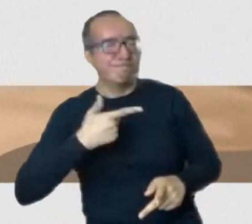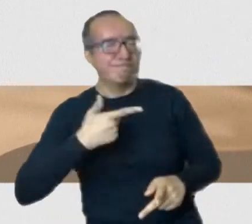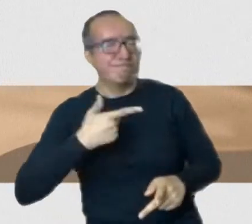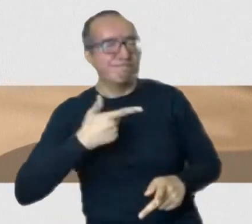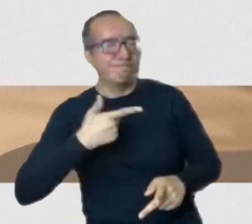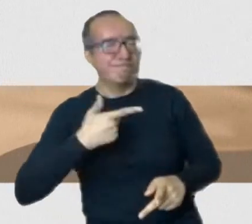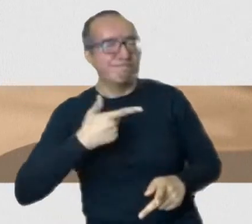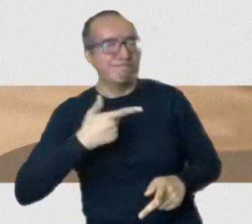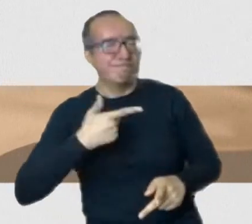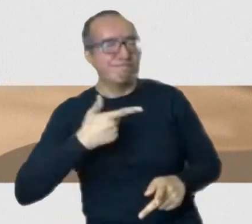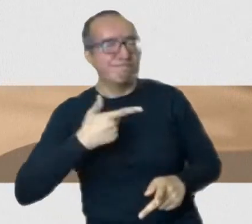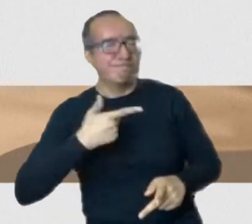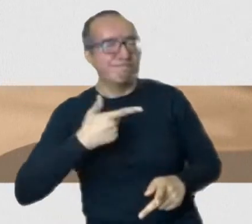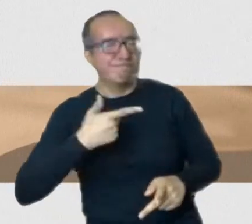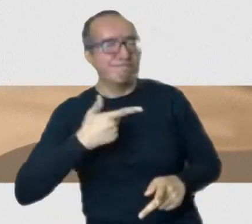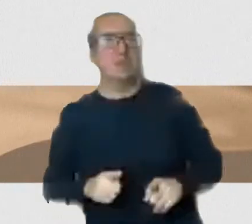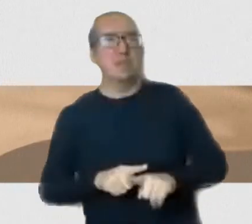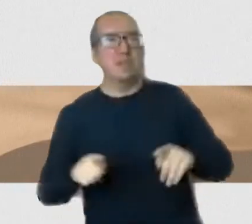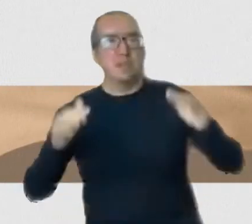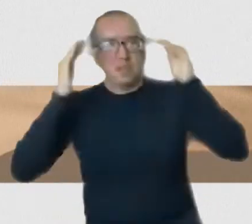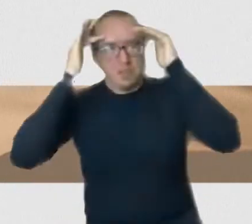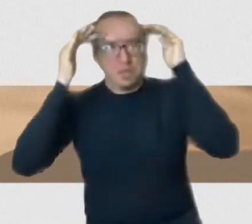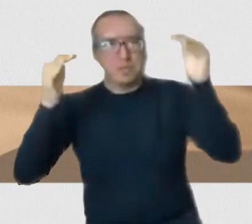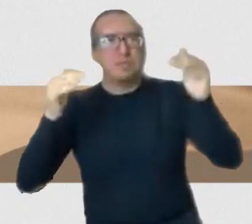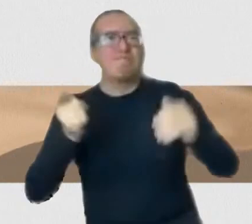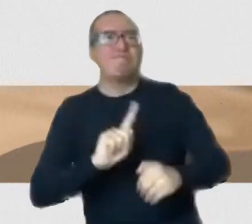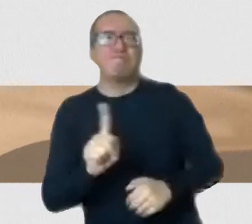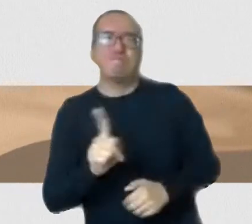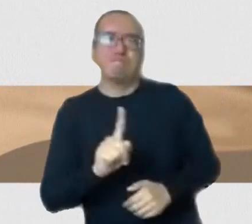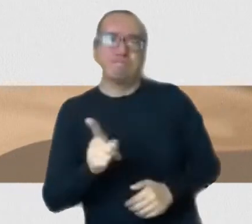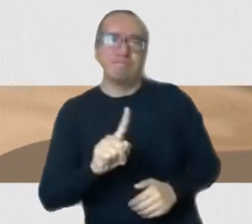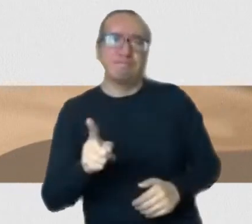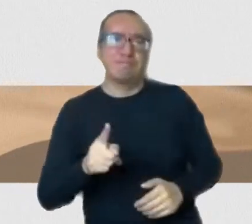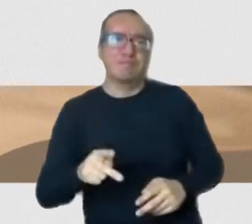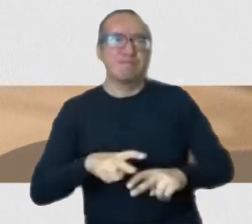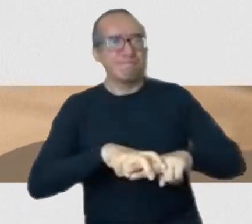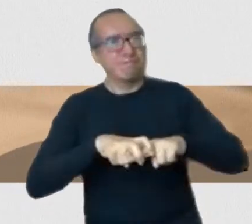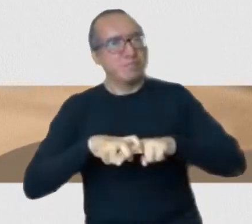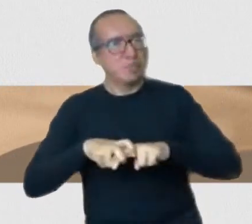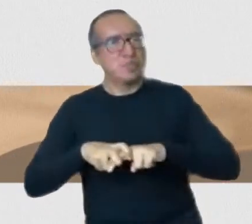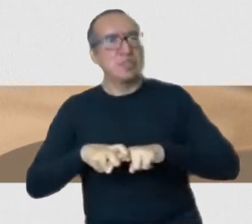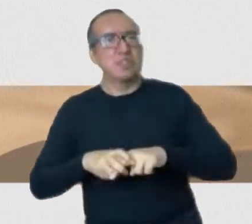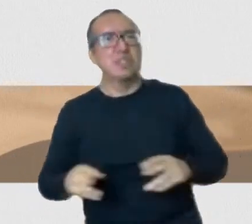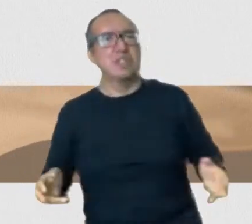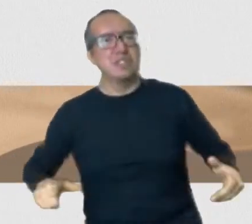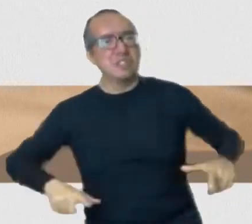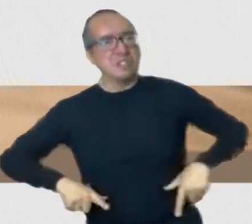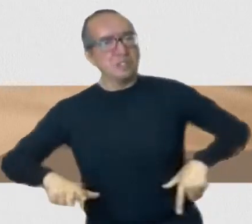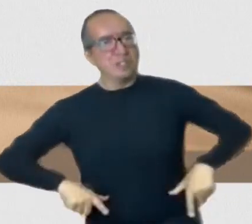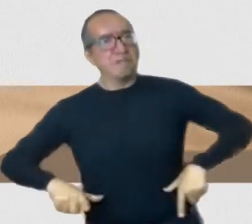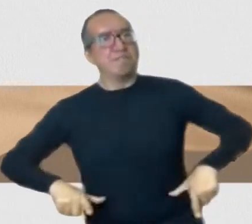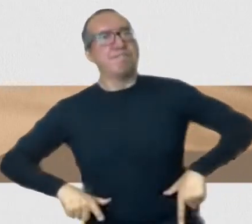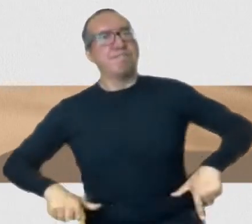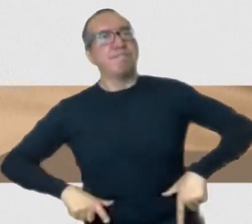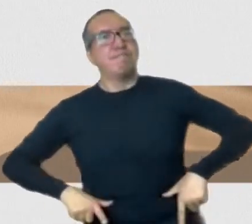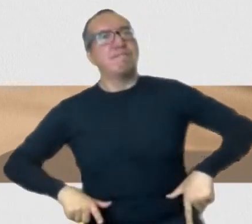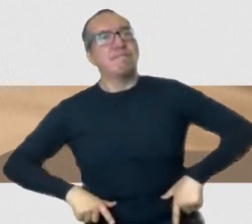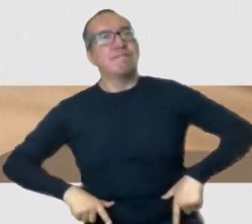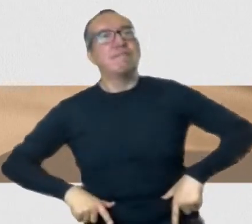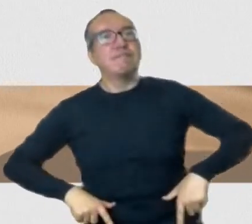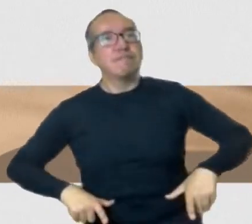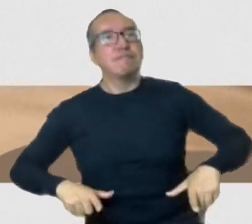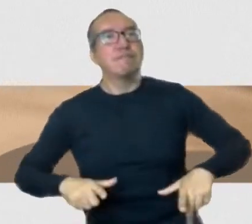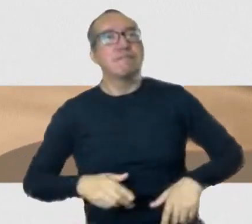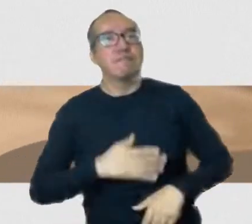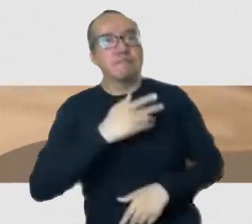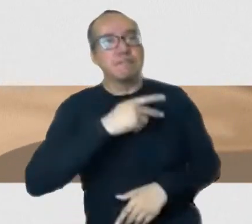gera o estado de sofrimento em que está mergulhada a humanidade. Se aqueles a quem Deus fez mordomos tão somente utilizassem